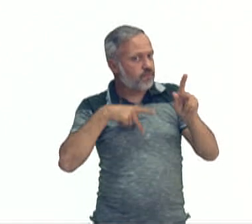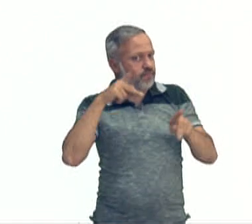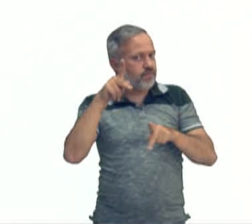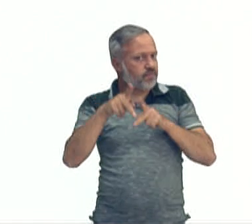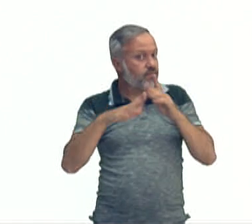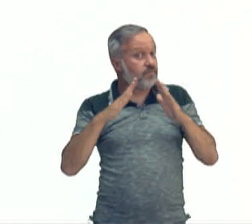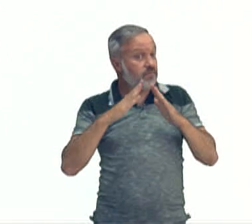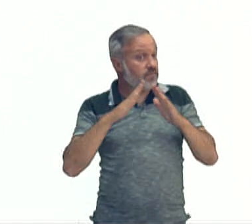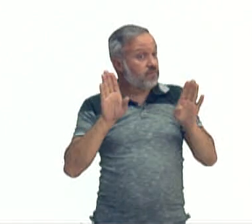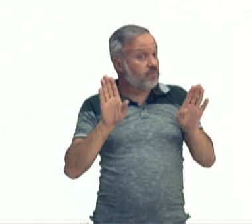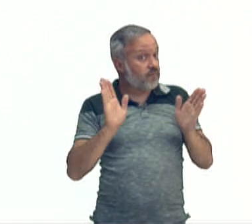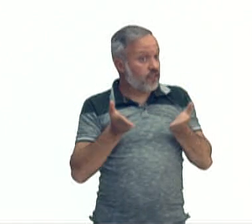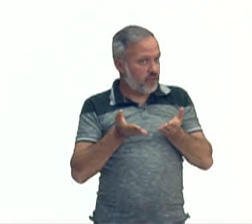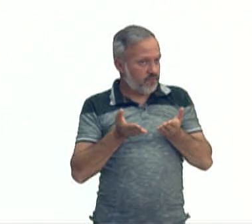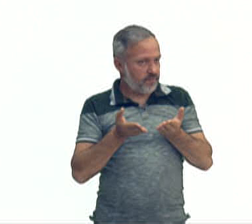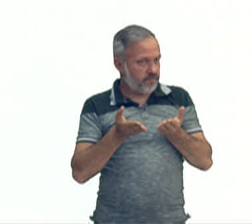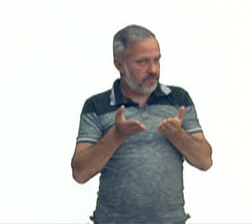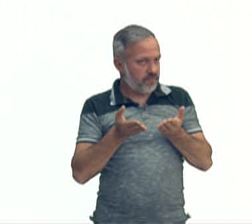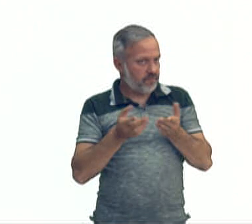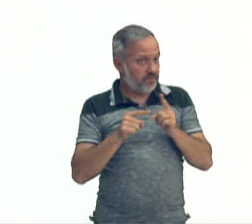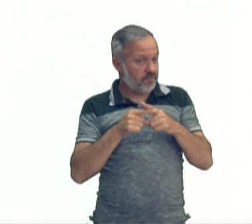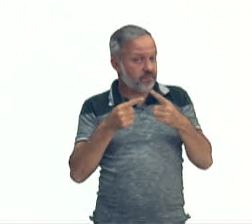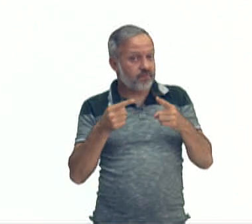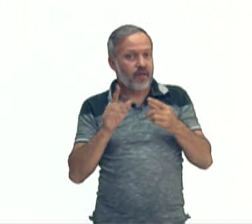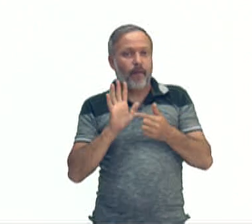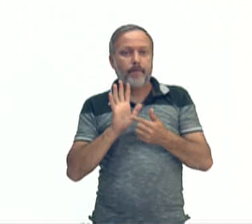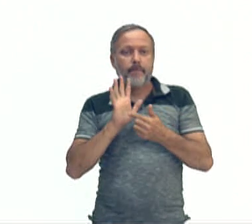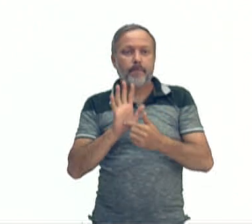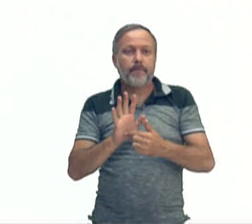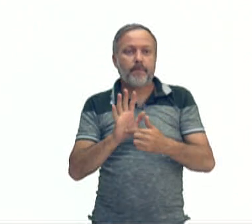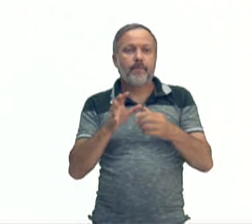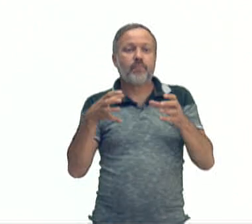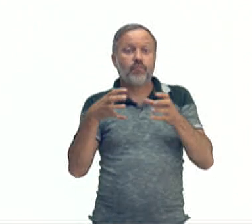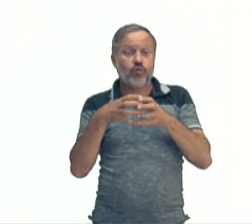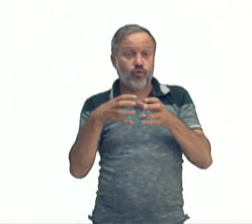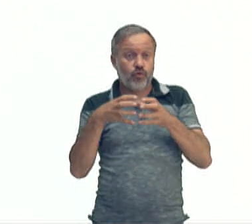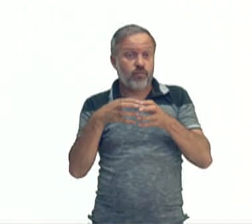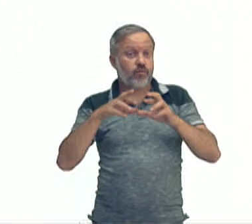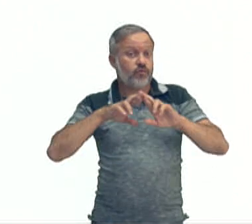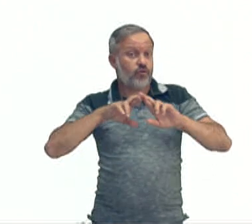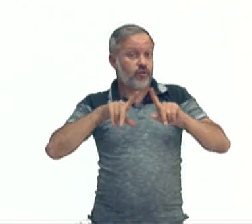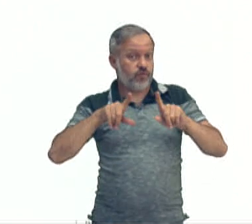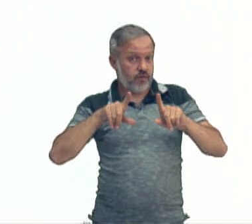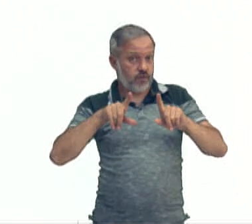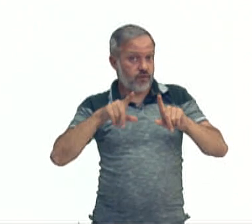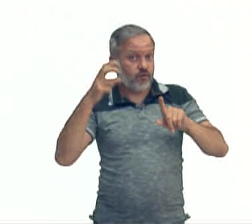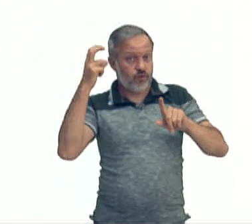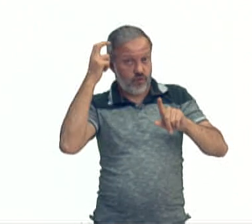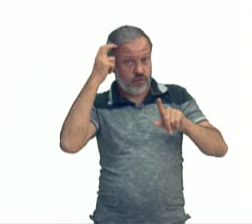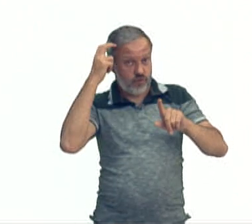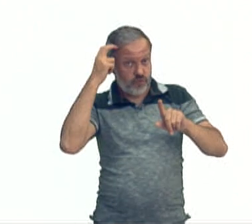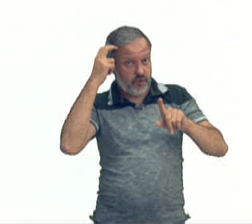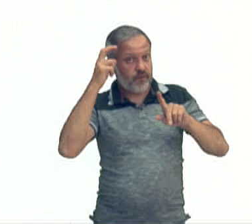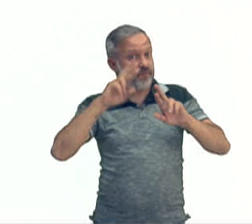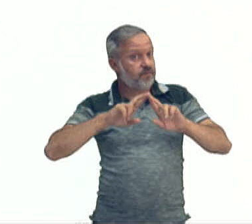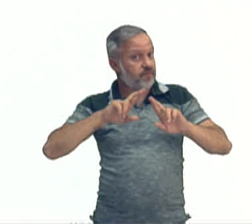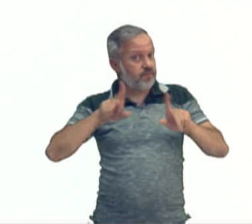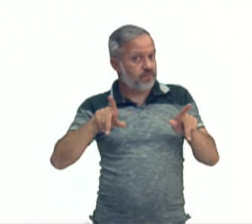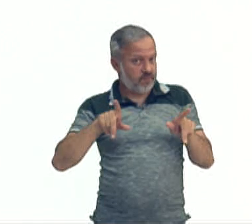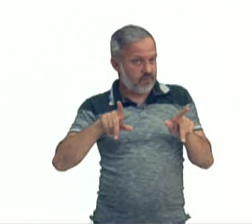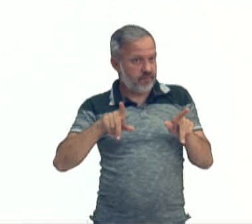ainda apresentavam-se de diferentes grupos, de formas étnicas diferenciadas, de